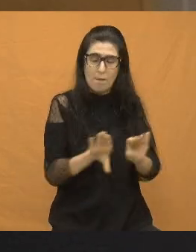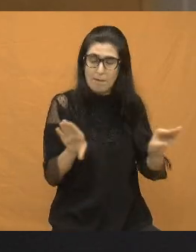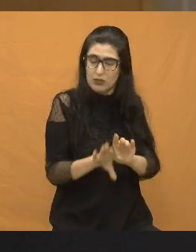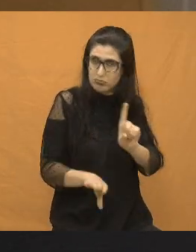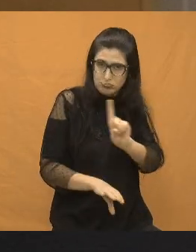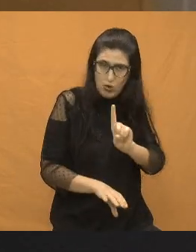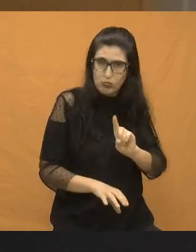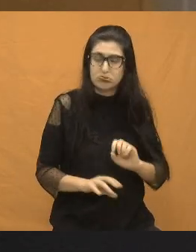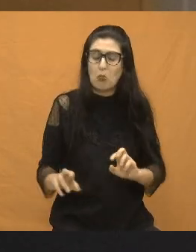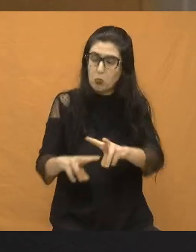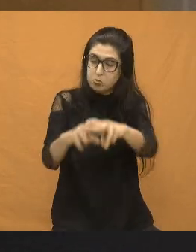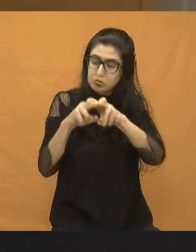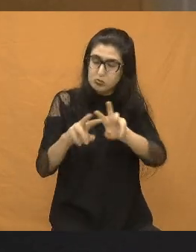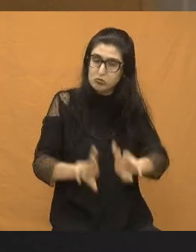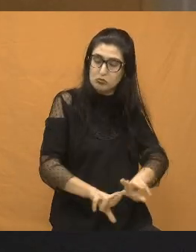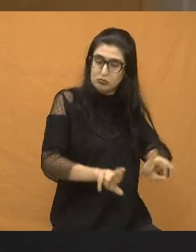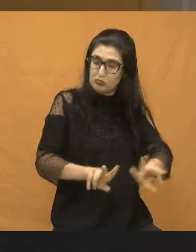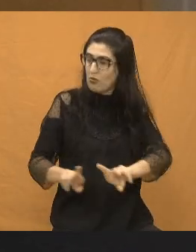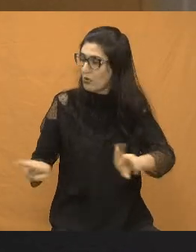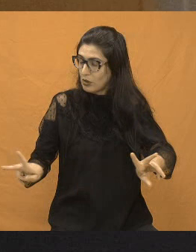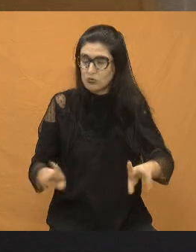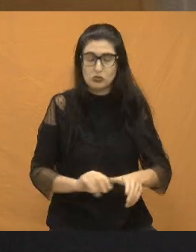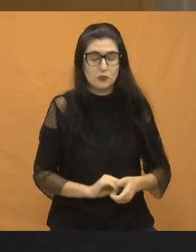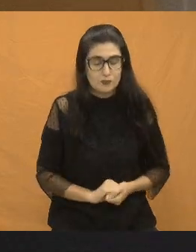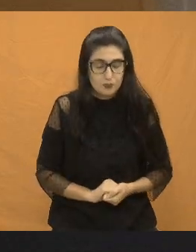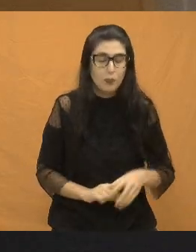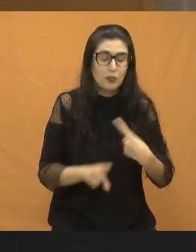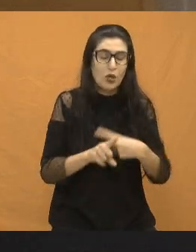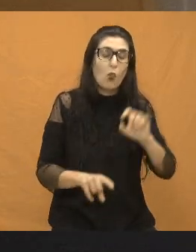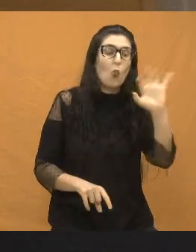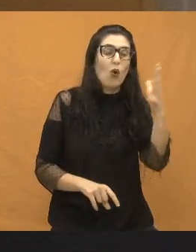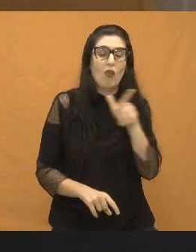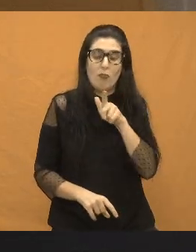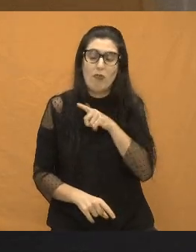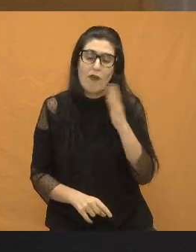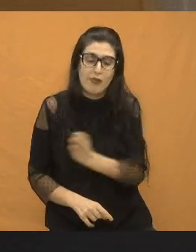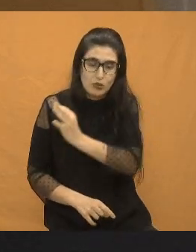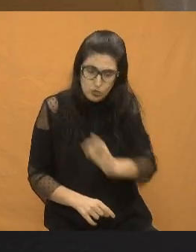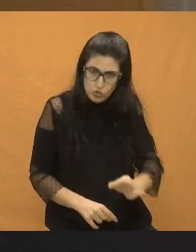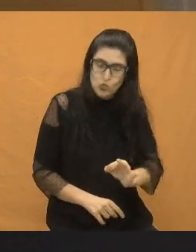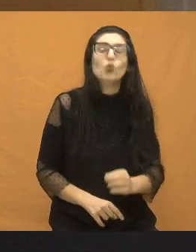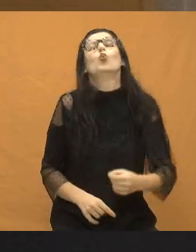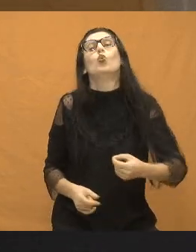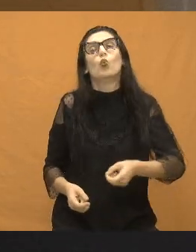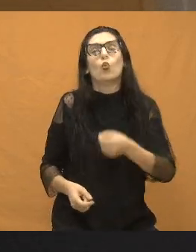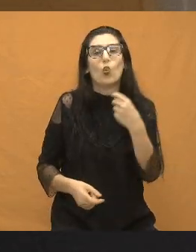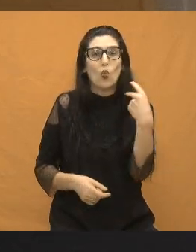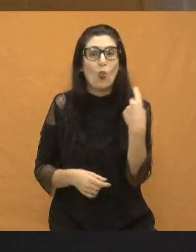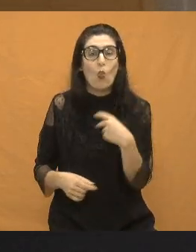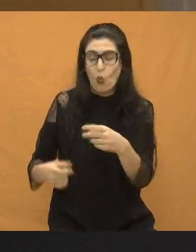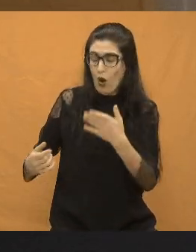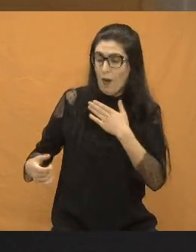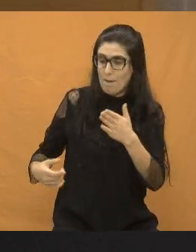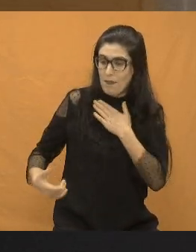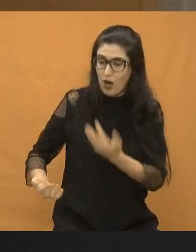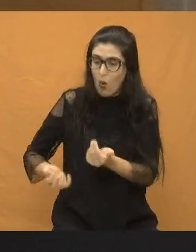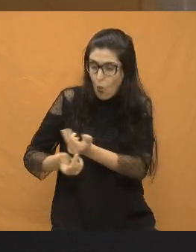esta é a diferença do resultado primário, porque quando você tem os juros das suas contas e os juros